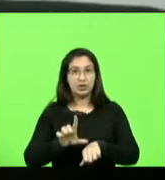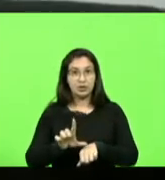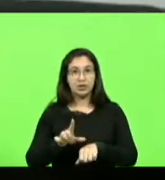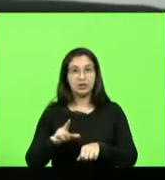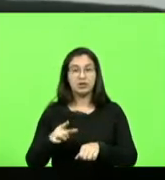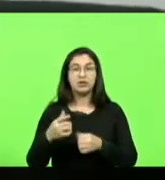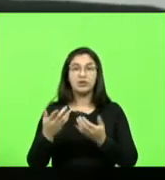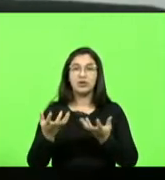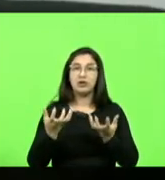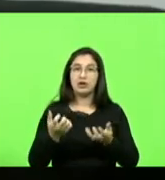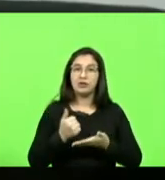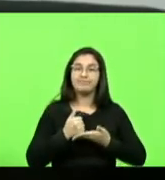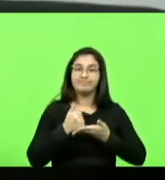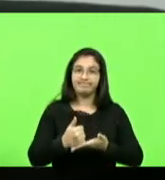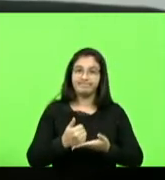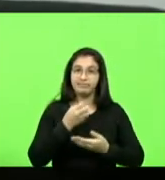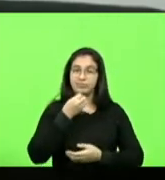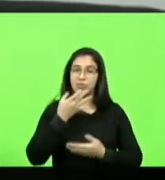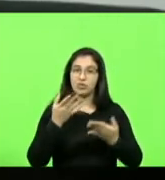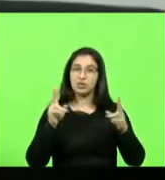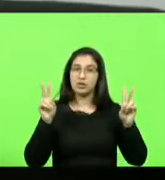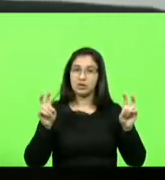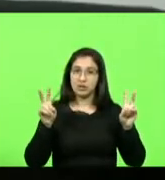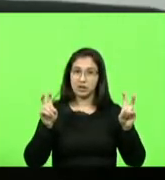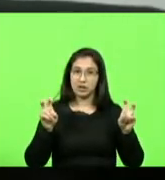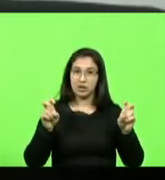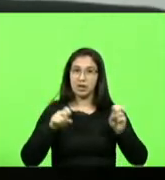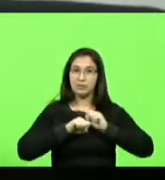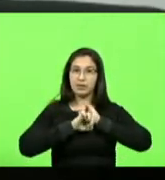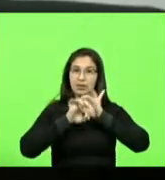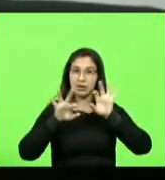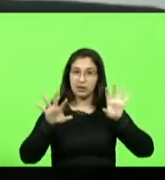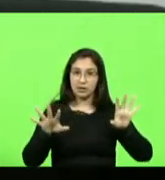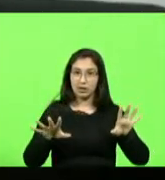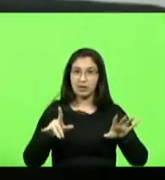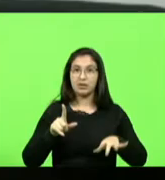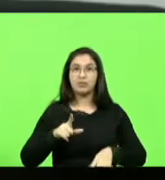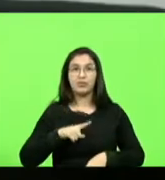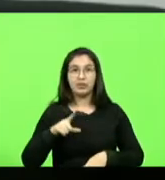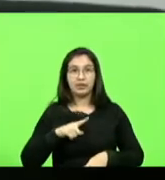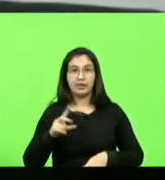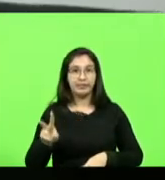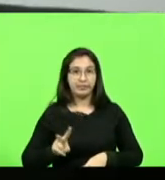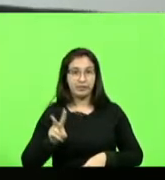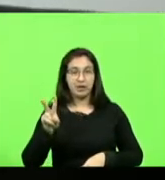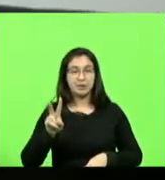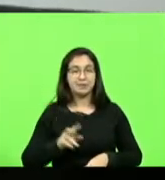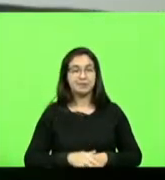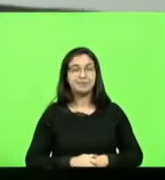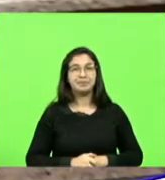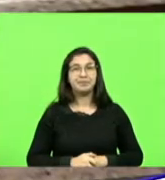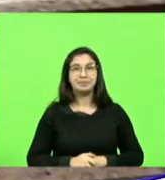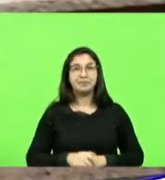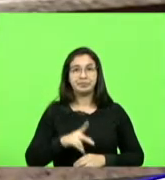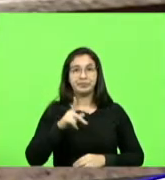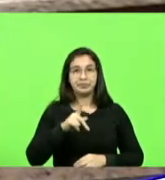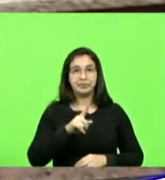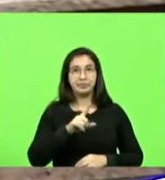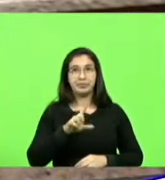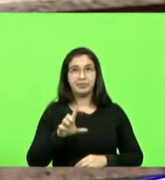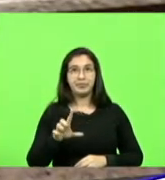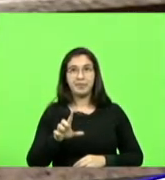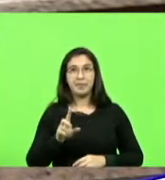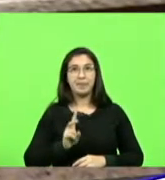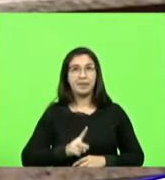e que bom da sua fala lúcida, fala que agrega valor. Conta comigo, tá bom? Obrigado. PL sempre junto com as